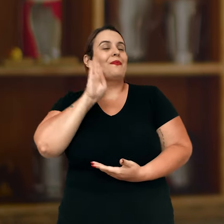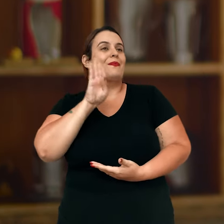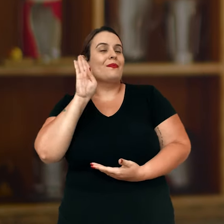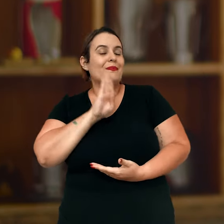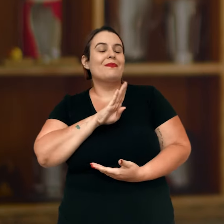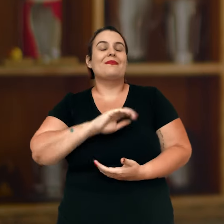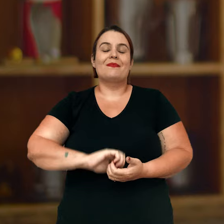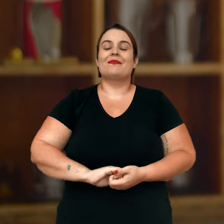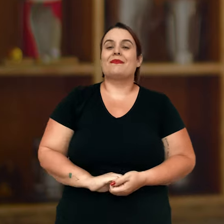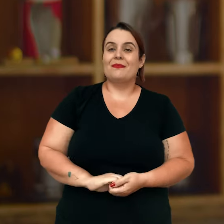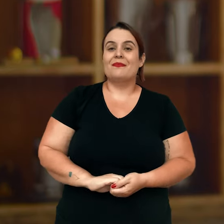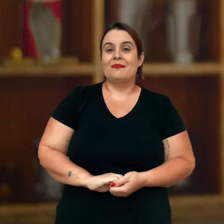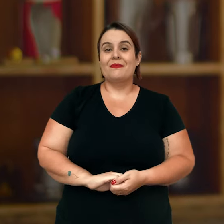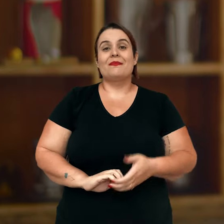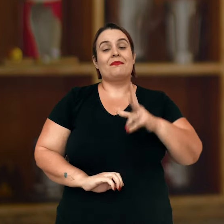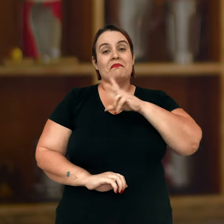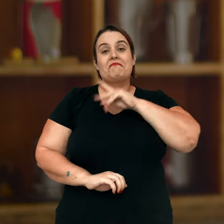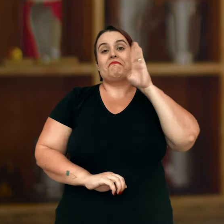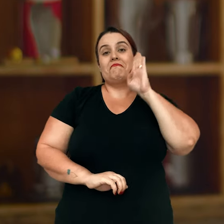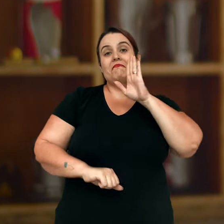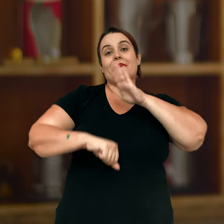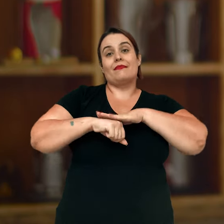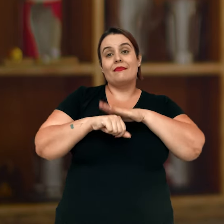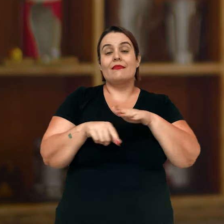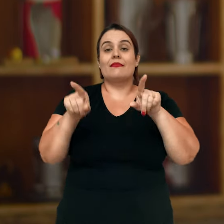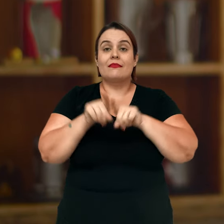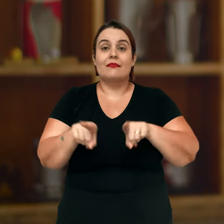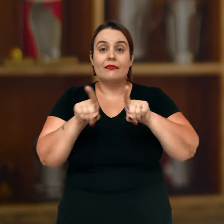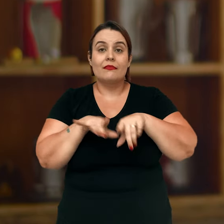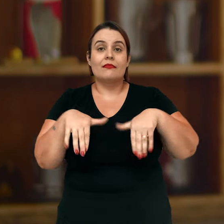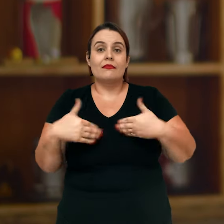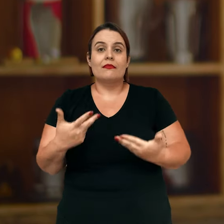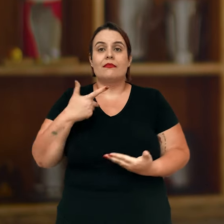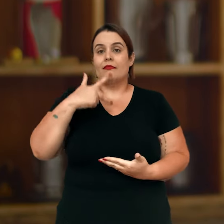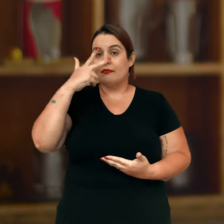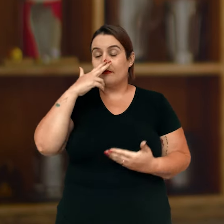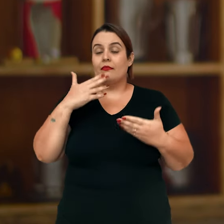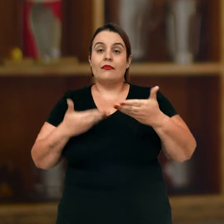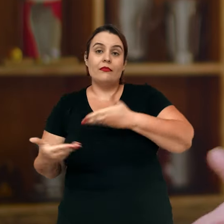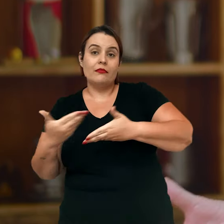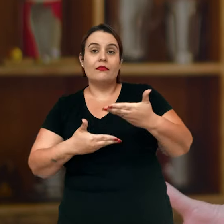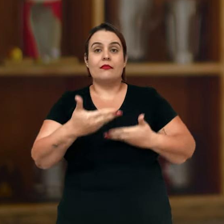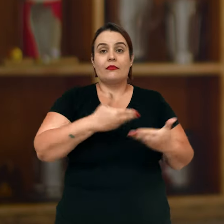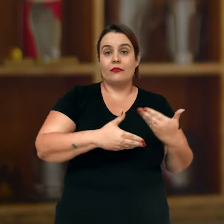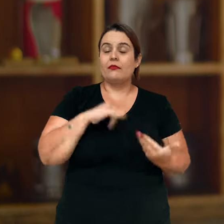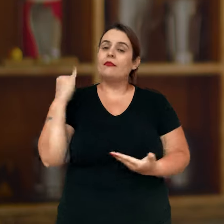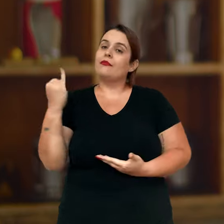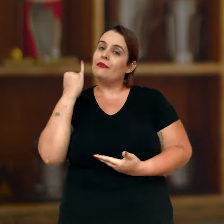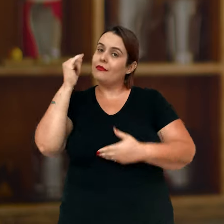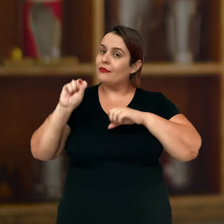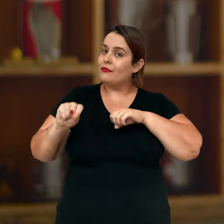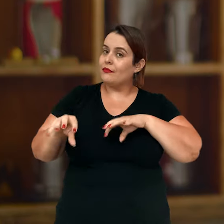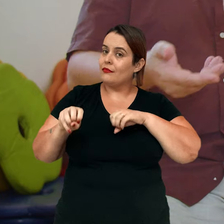que legal! Nossa, vamos ver se a gente faz alguma coisa também. Então, eu acho que essa troca é